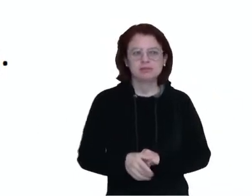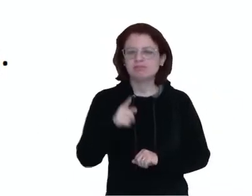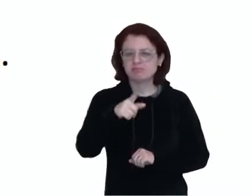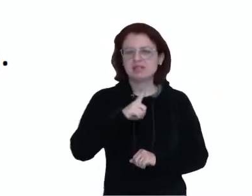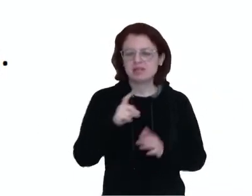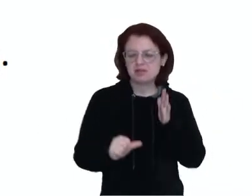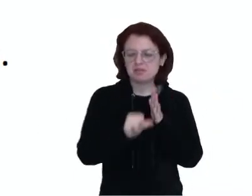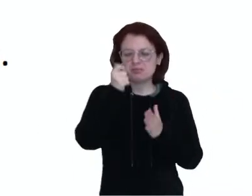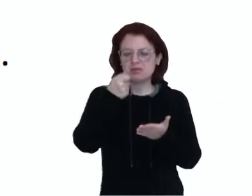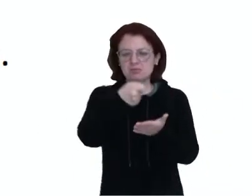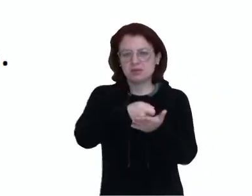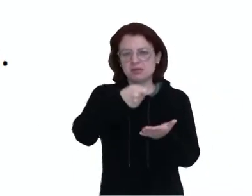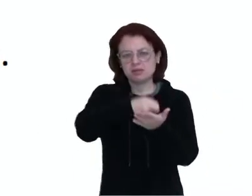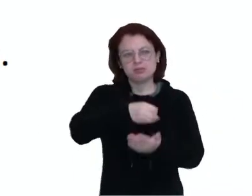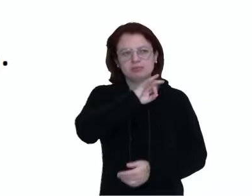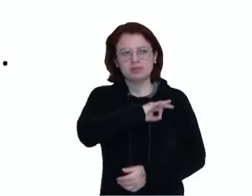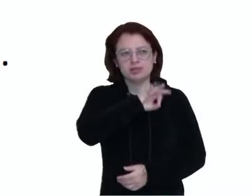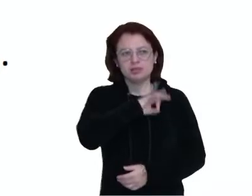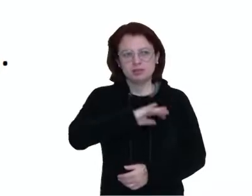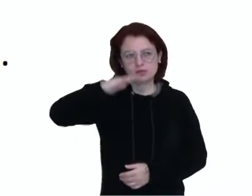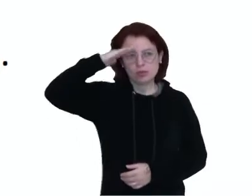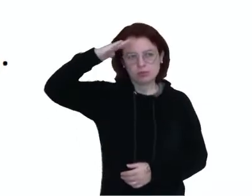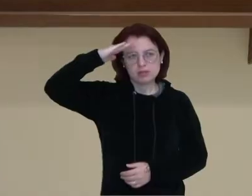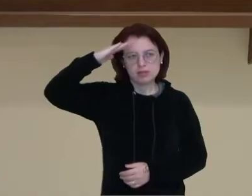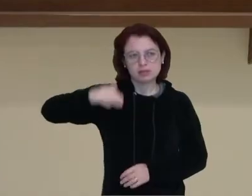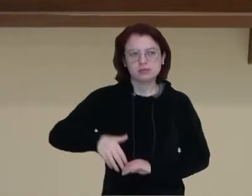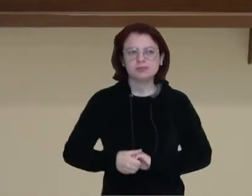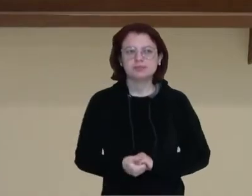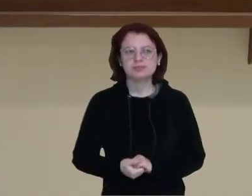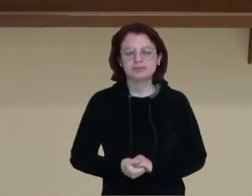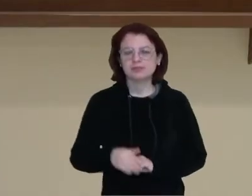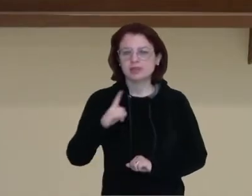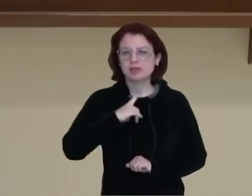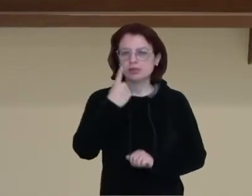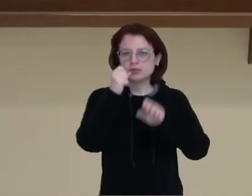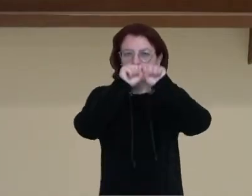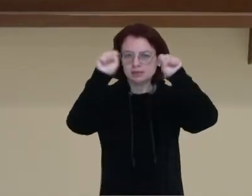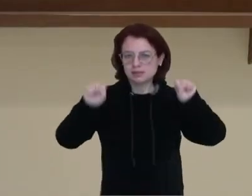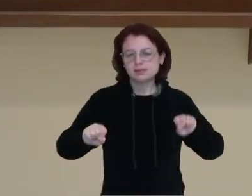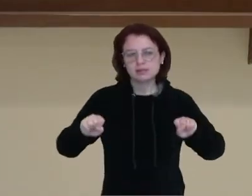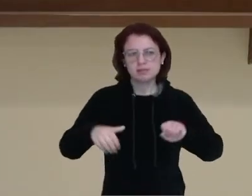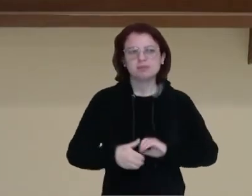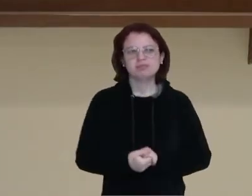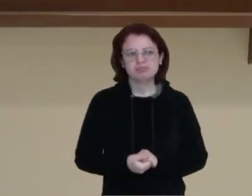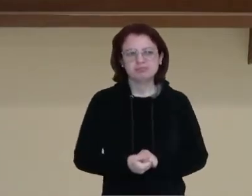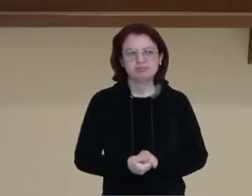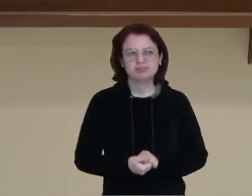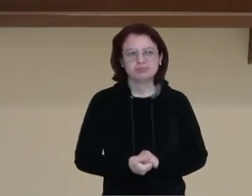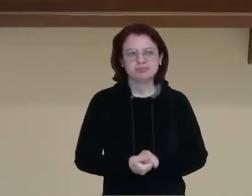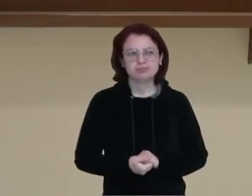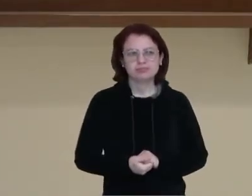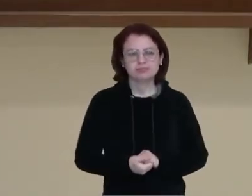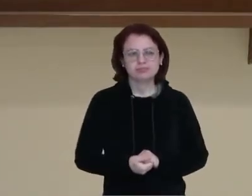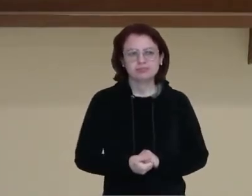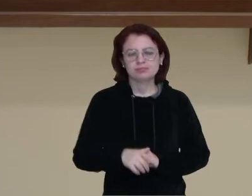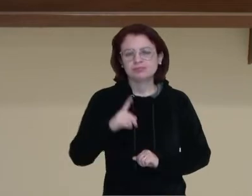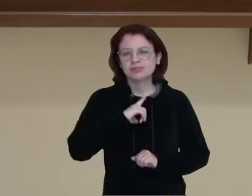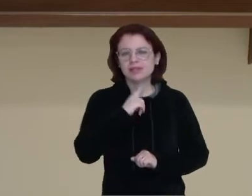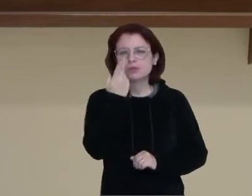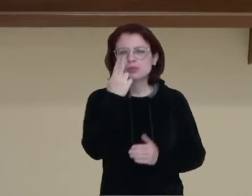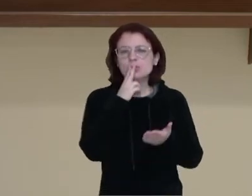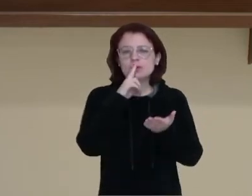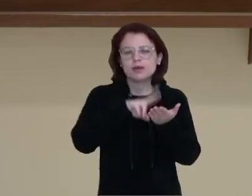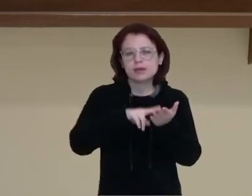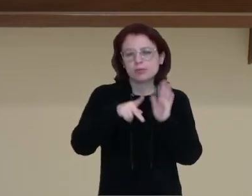soldados, incluindo voluntários das províncias dominadas. Os persas fizeram um sistema de carta bem interessante, um correios aí da antiguidade.